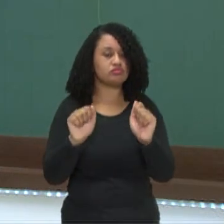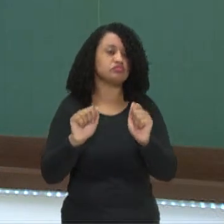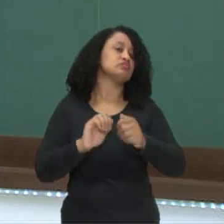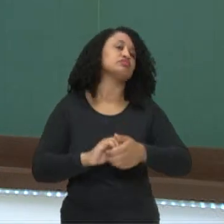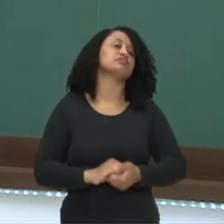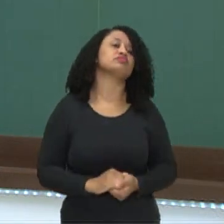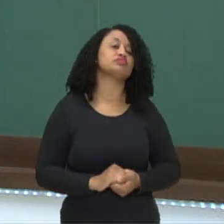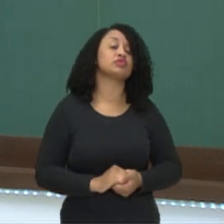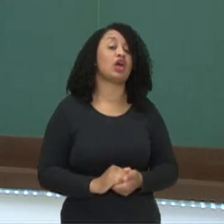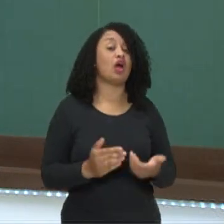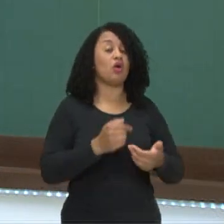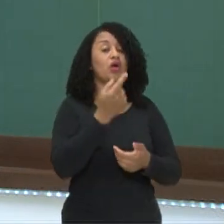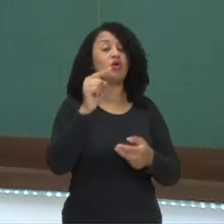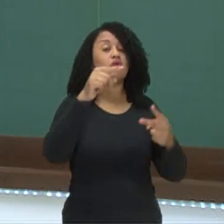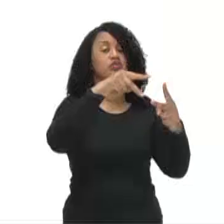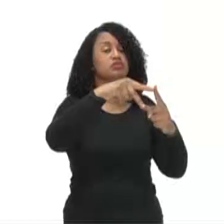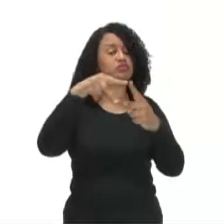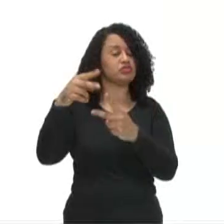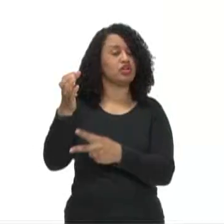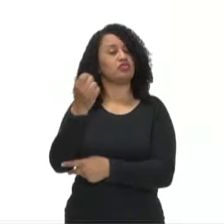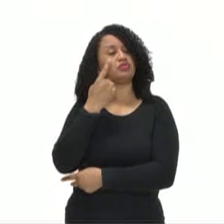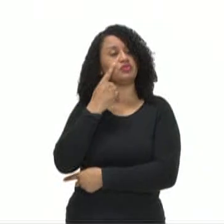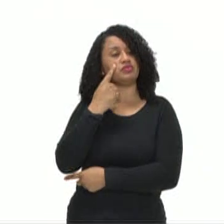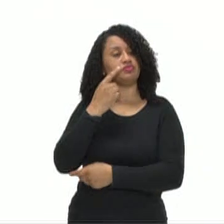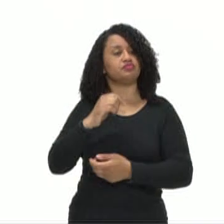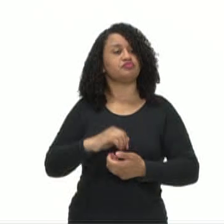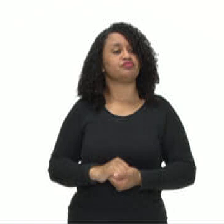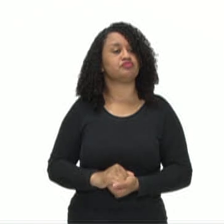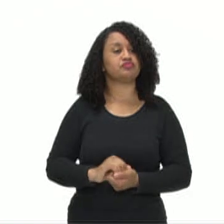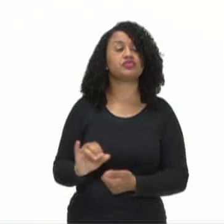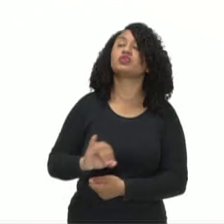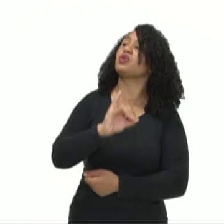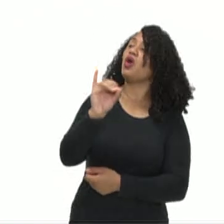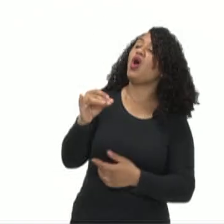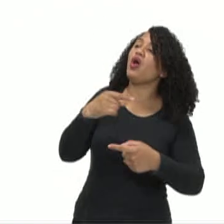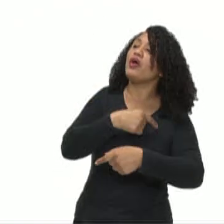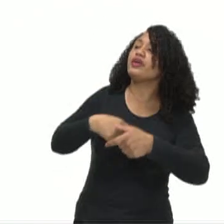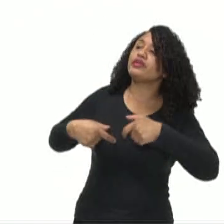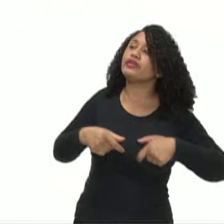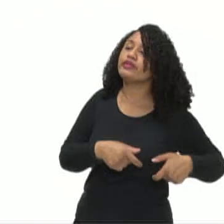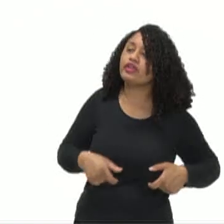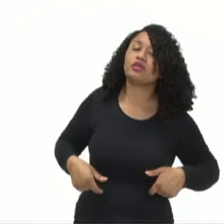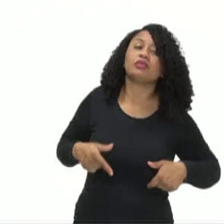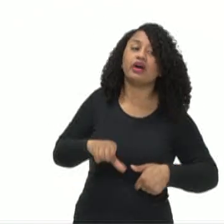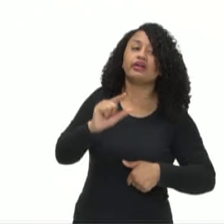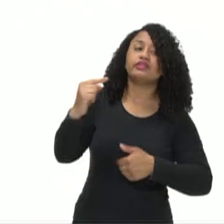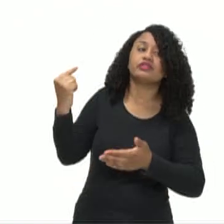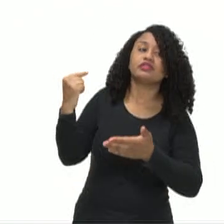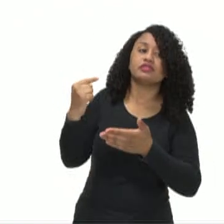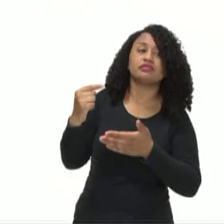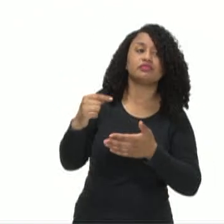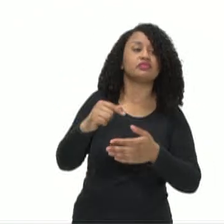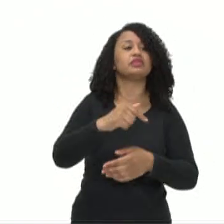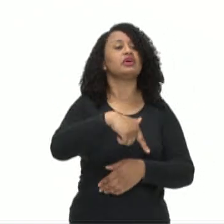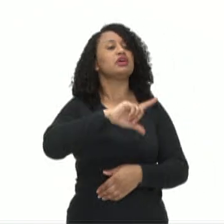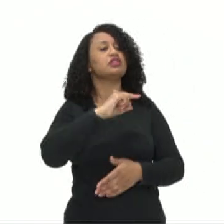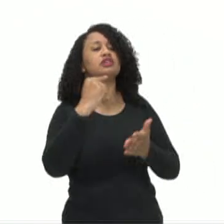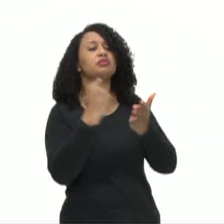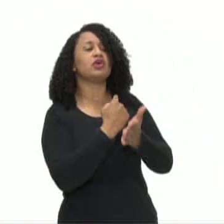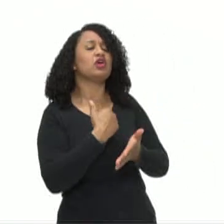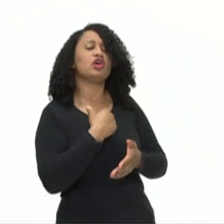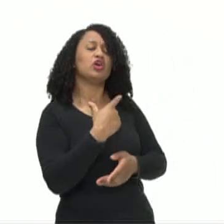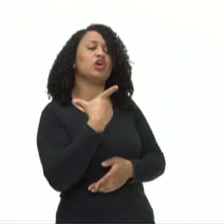Vamos lá, uma nova tirinha, acompanhe. Oi, zebra. Antes que você pergunte, eu não fugi do